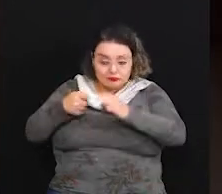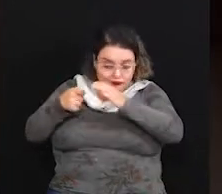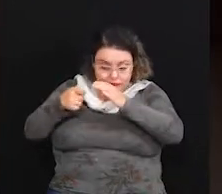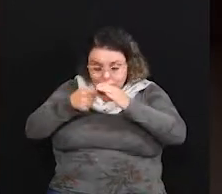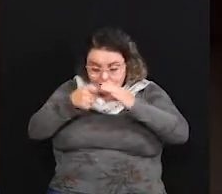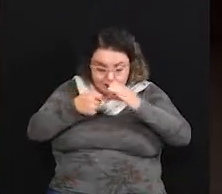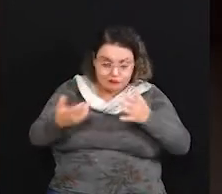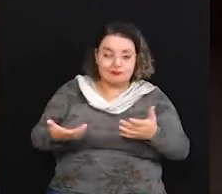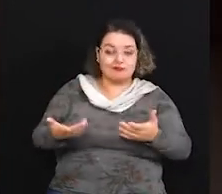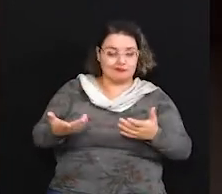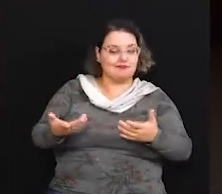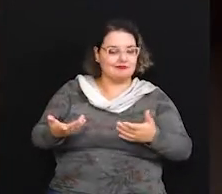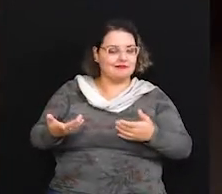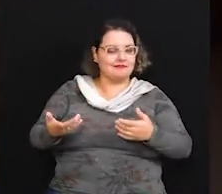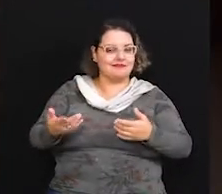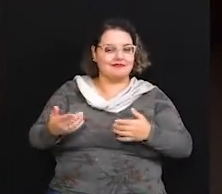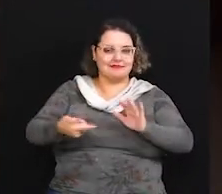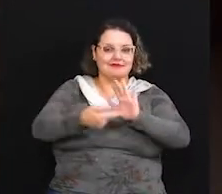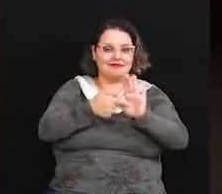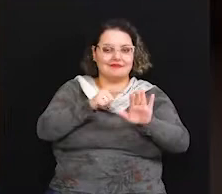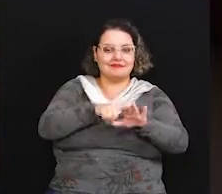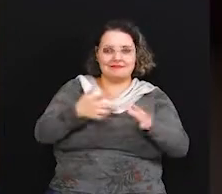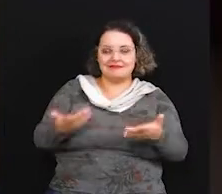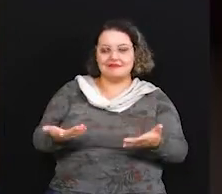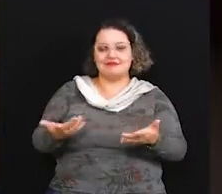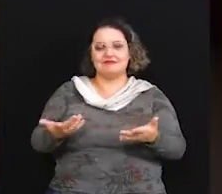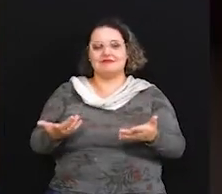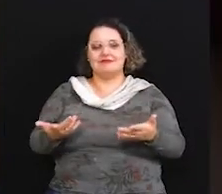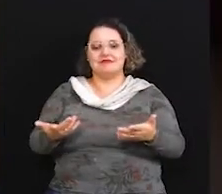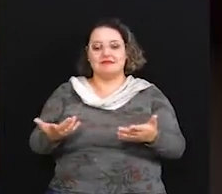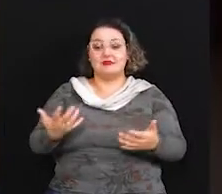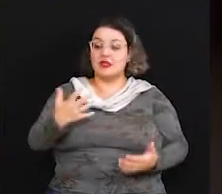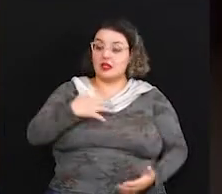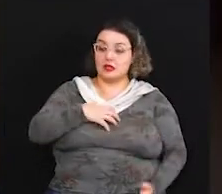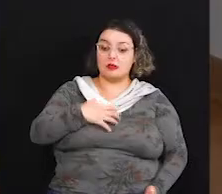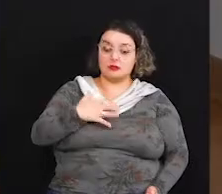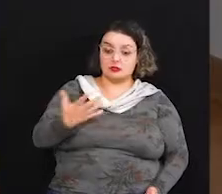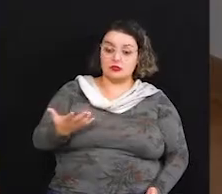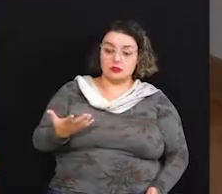tá? Então, nós temos, isso também, vamos dizer,